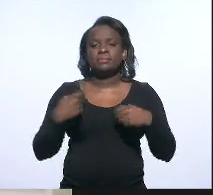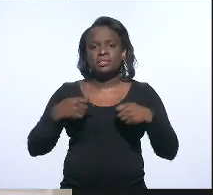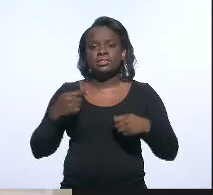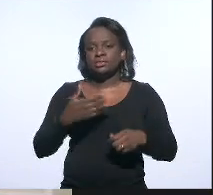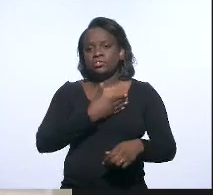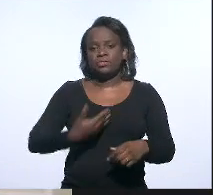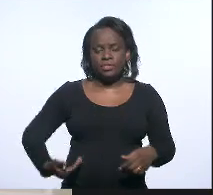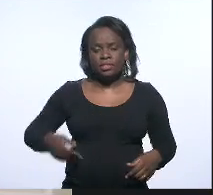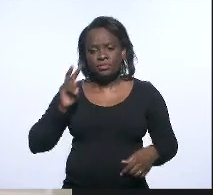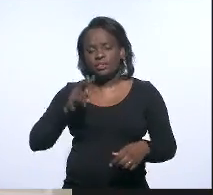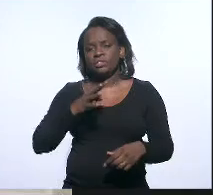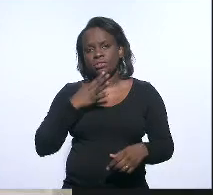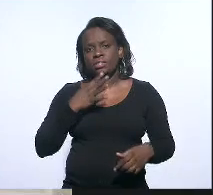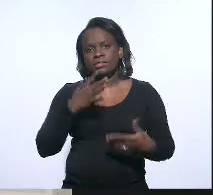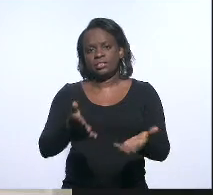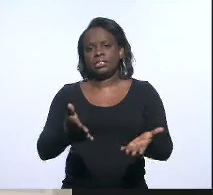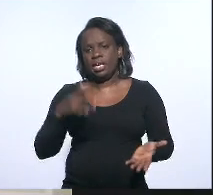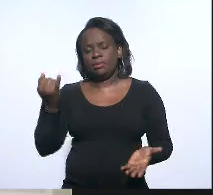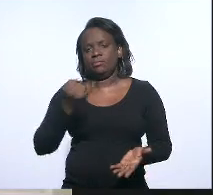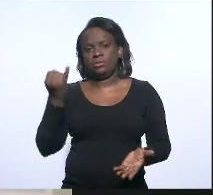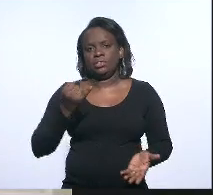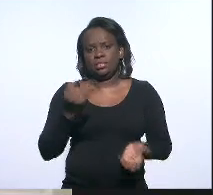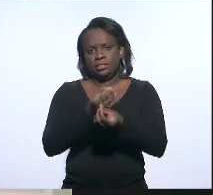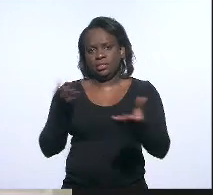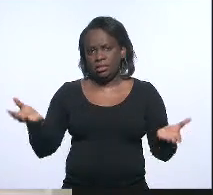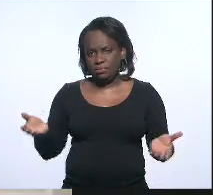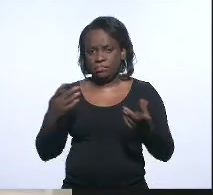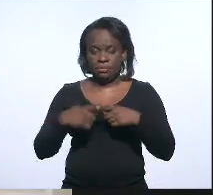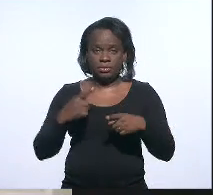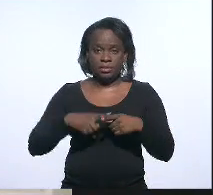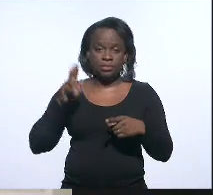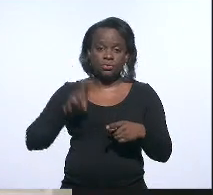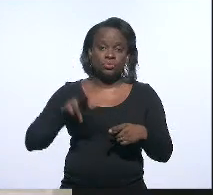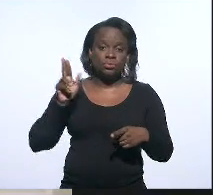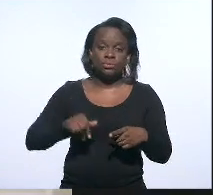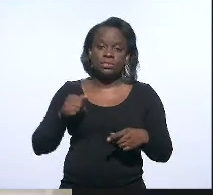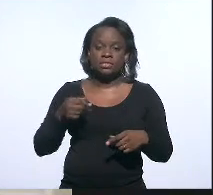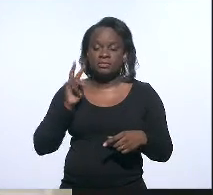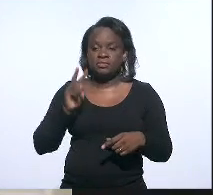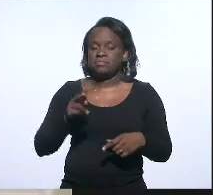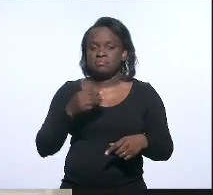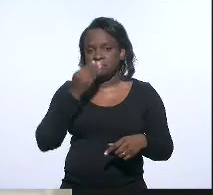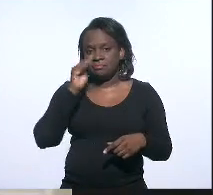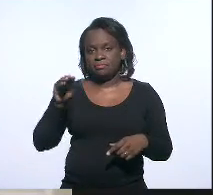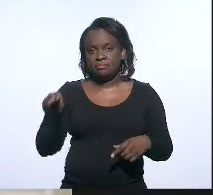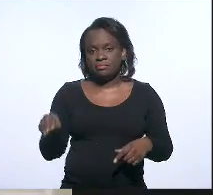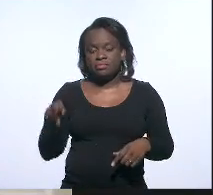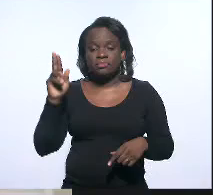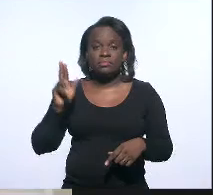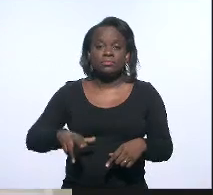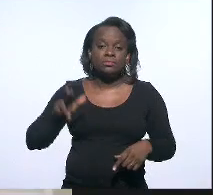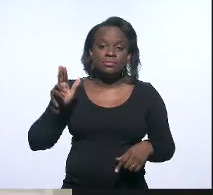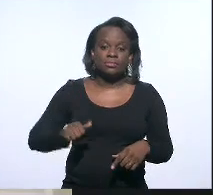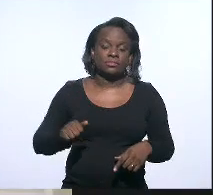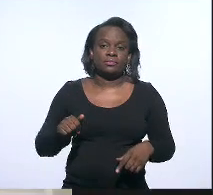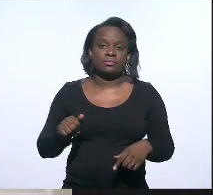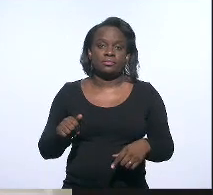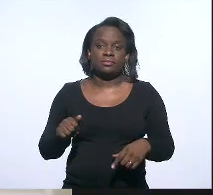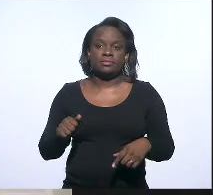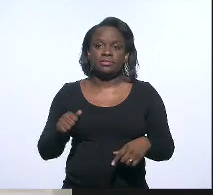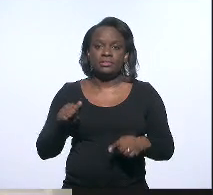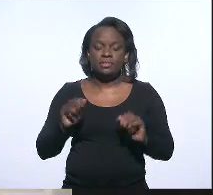reconhecida por esse Estado como algo essencial, porque nunca foi reconhecido, porque nunca foi